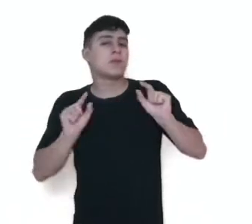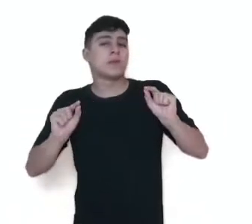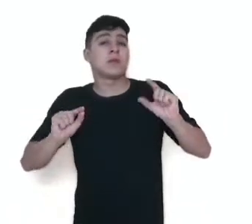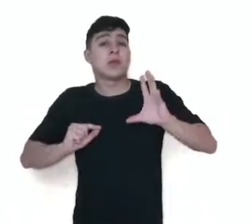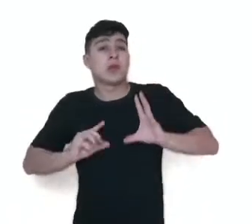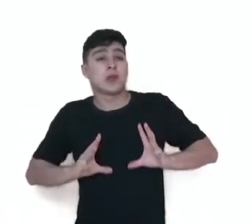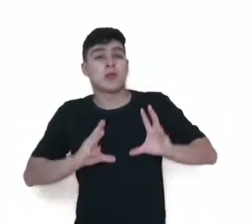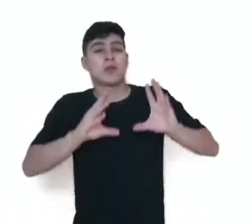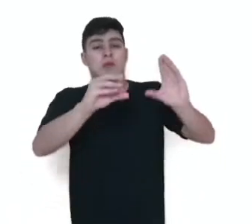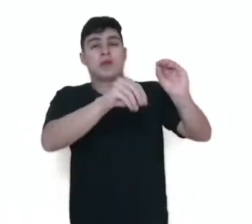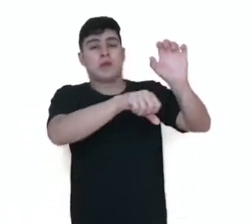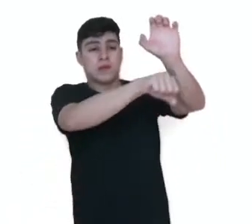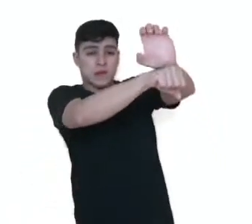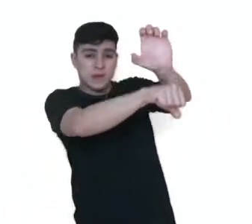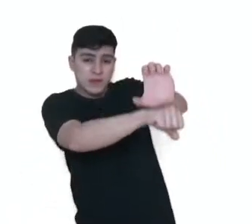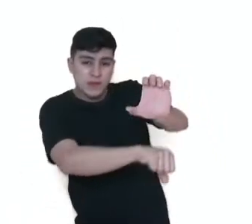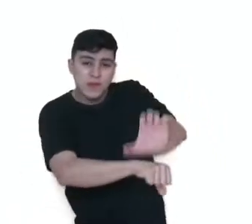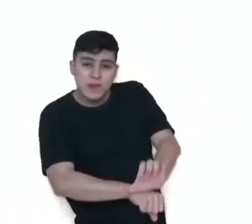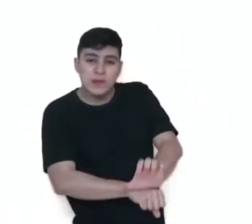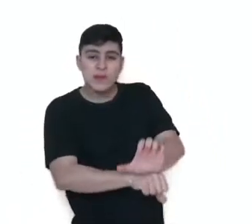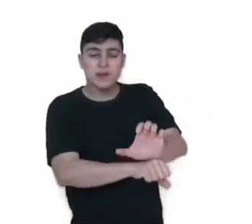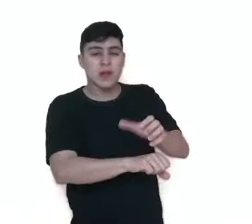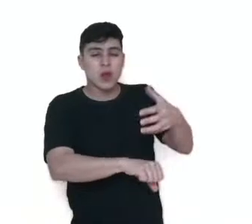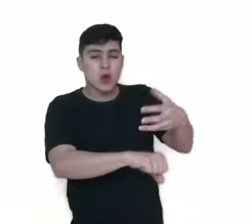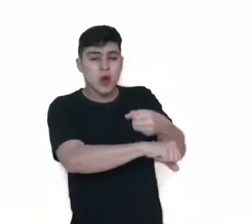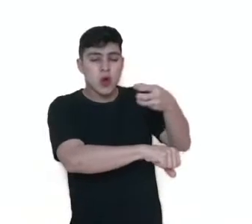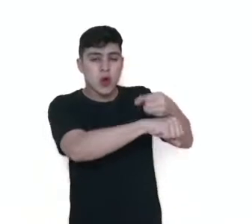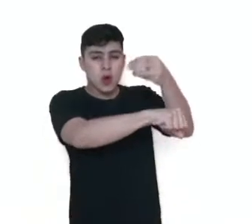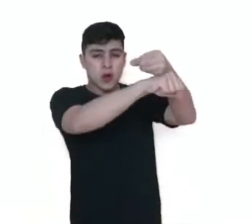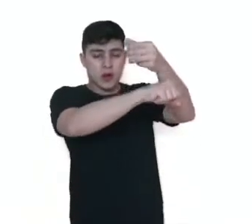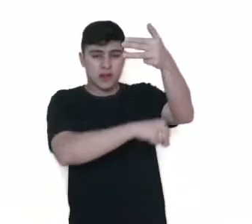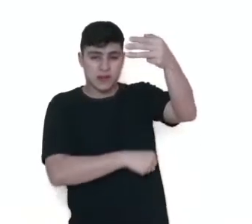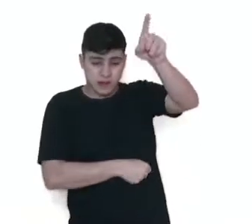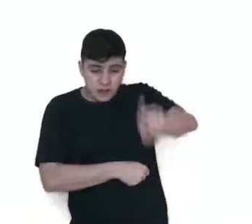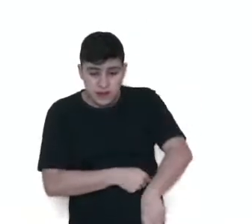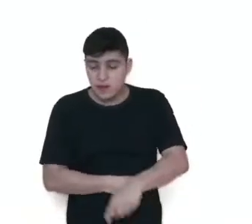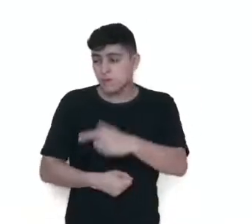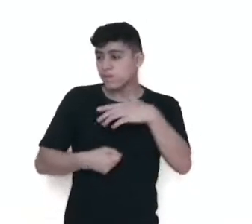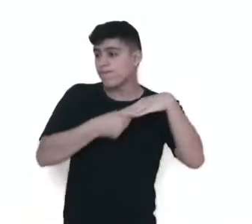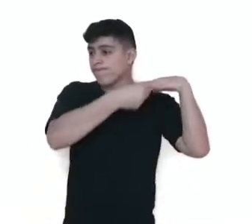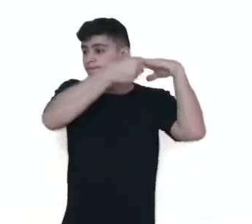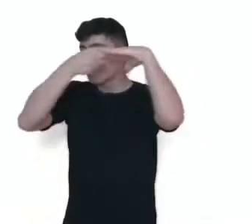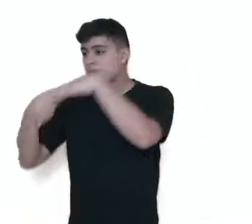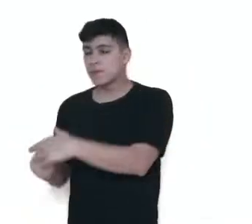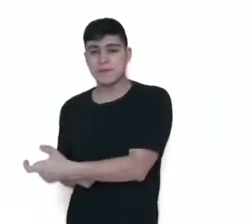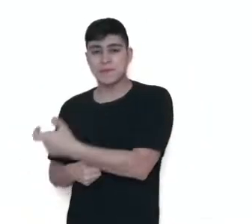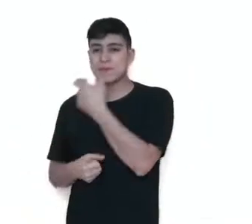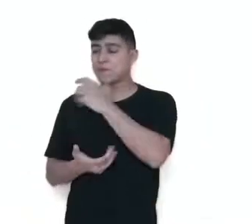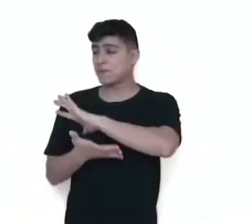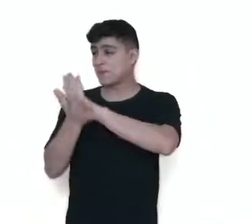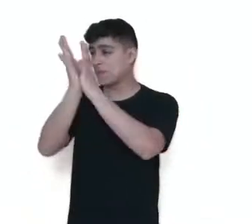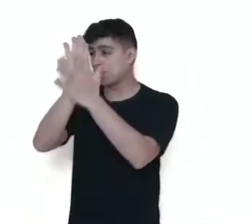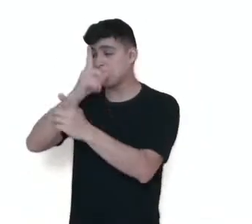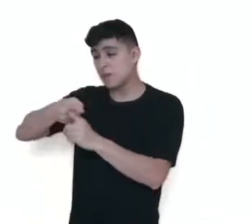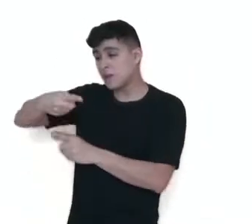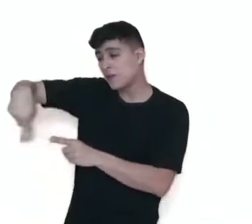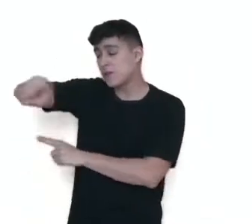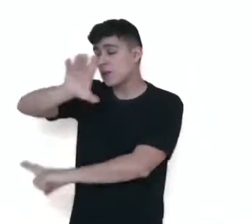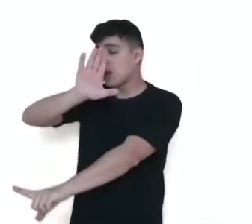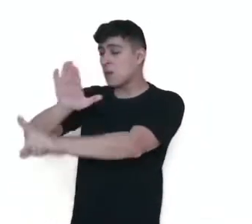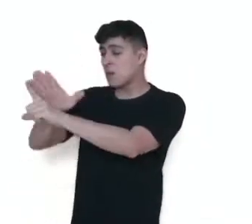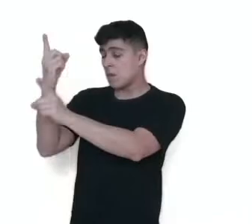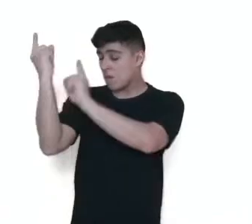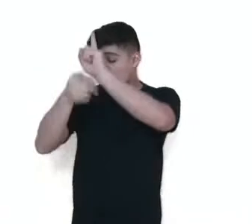colônias, Aqui a violação de Boston, sendo colocada a goela abaixo as imposições ali pelo